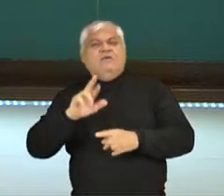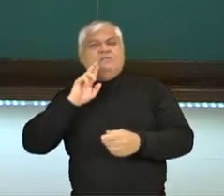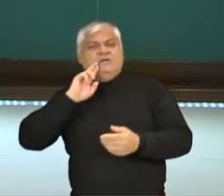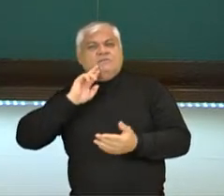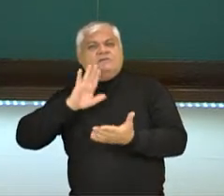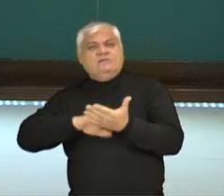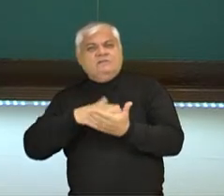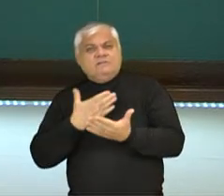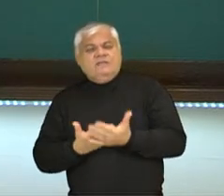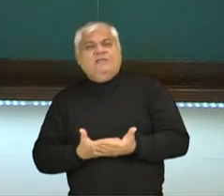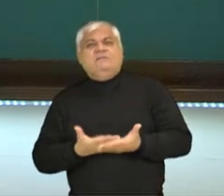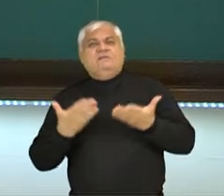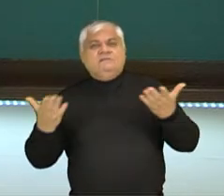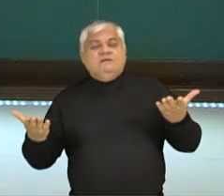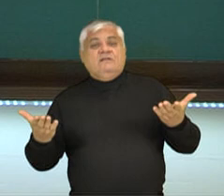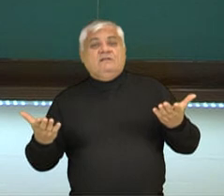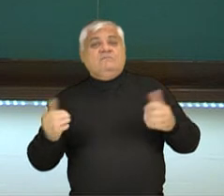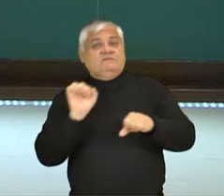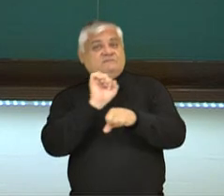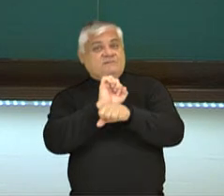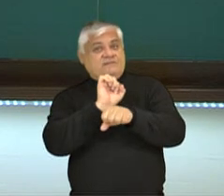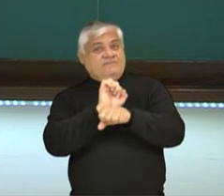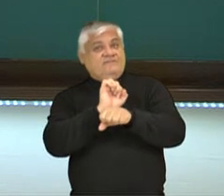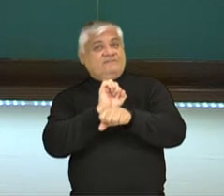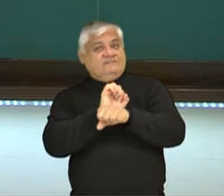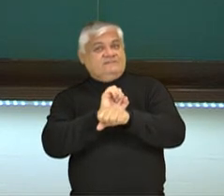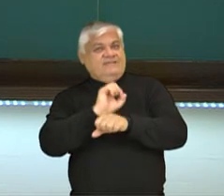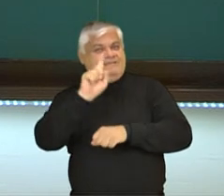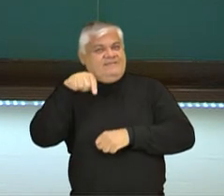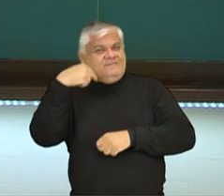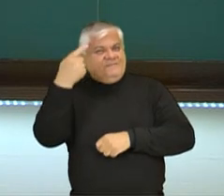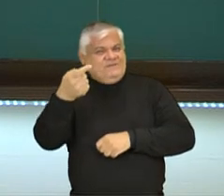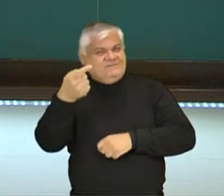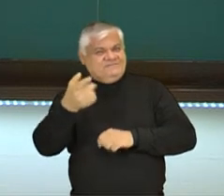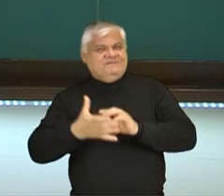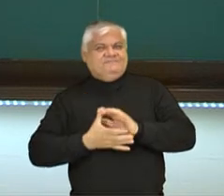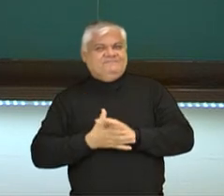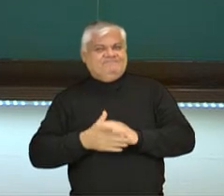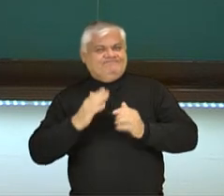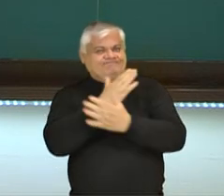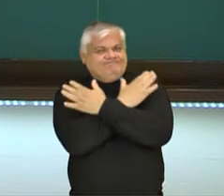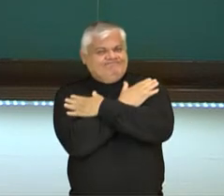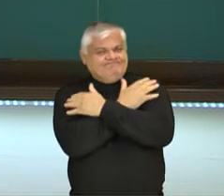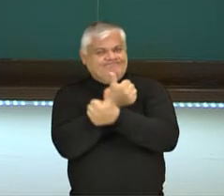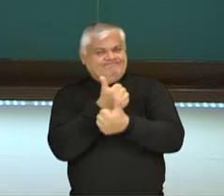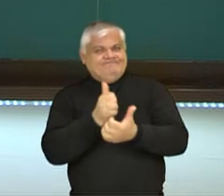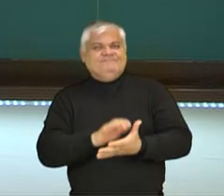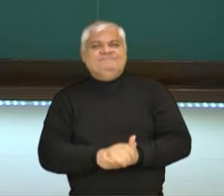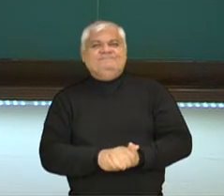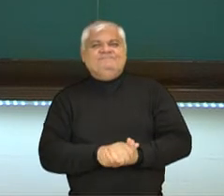excelentíssimo Ronaldo, e aguardamos você na próxima. Um abraço.